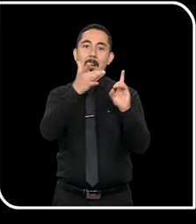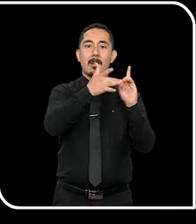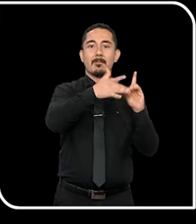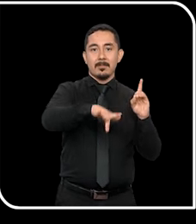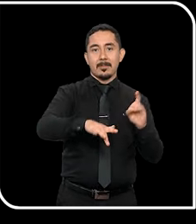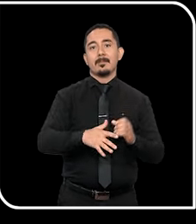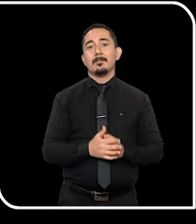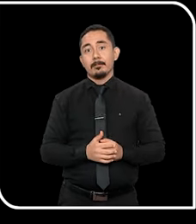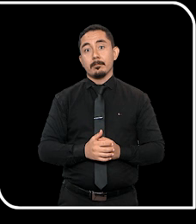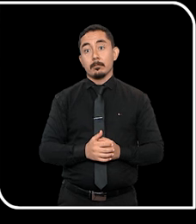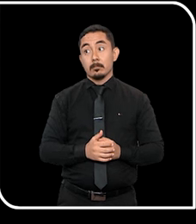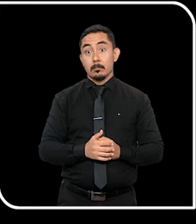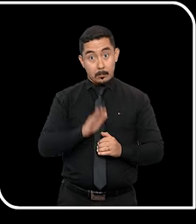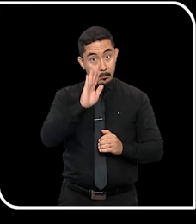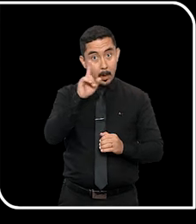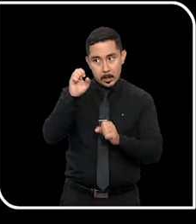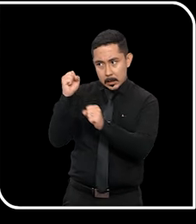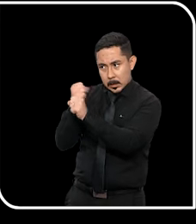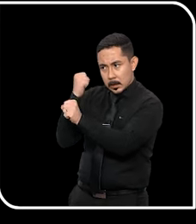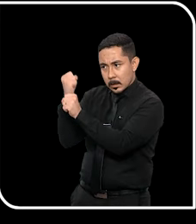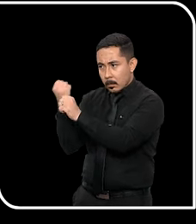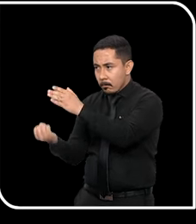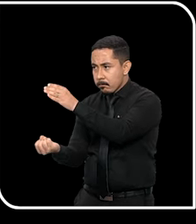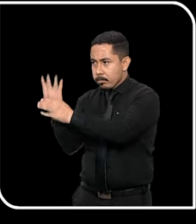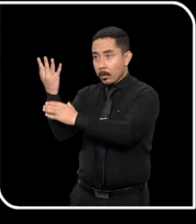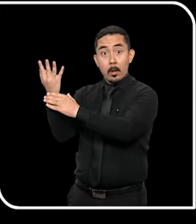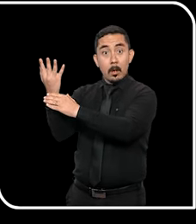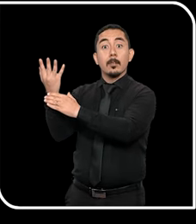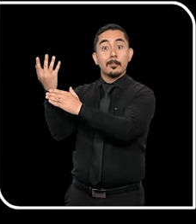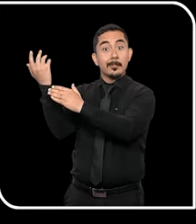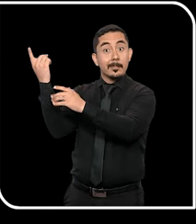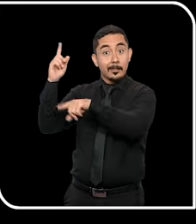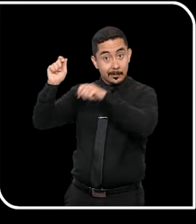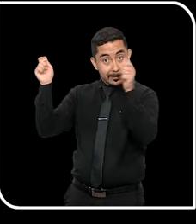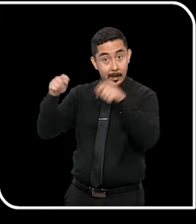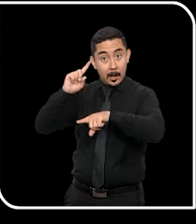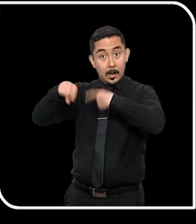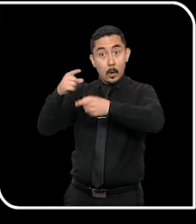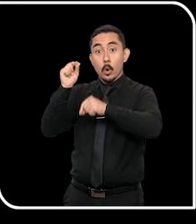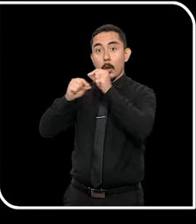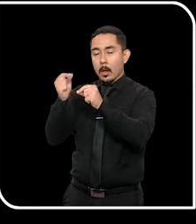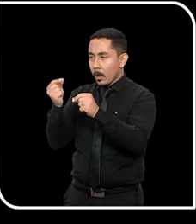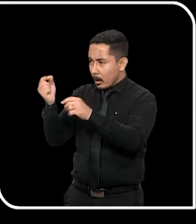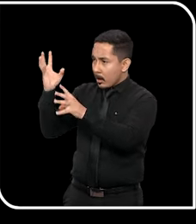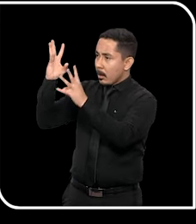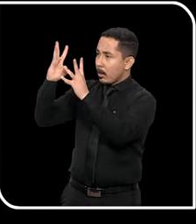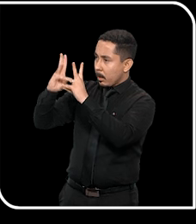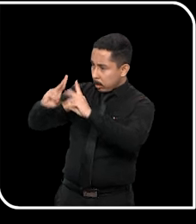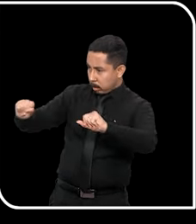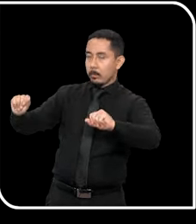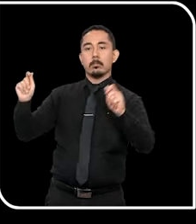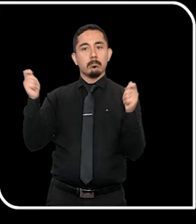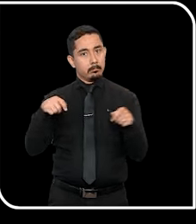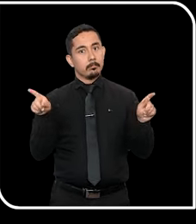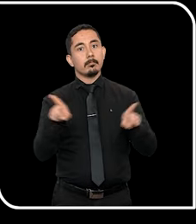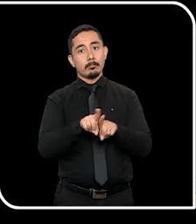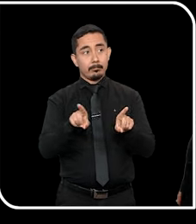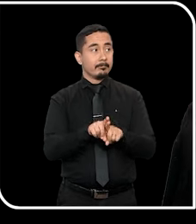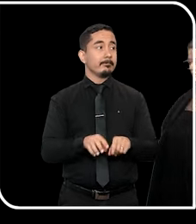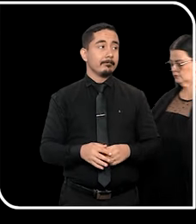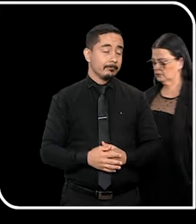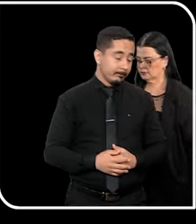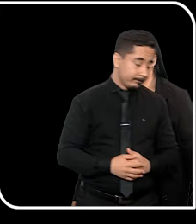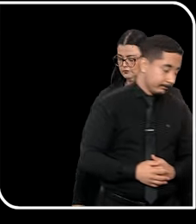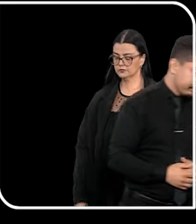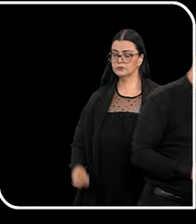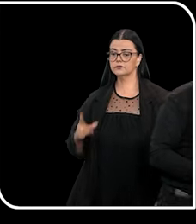desconstruir a qualquer momento então para além de origem genéticas ou de acidentes a valoração